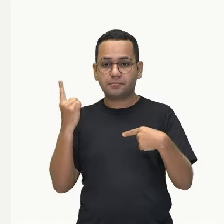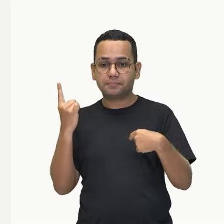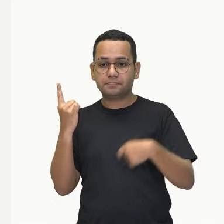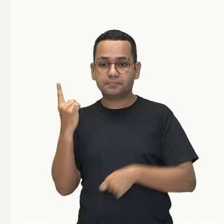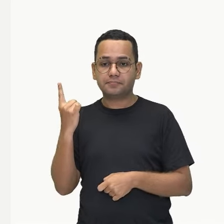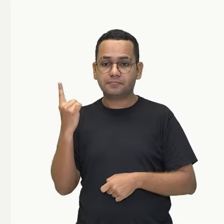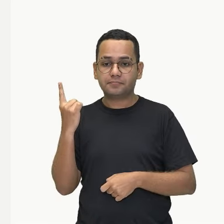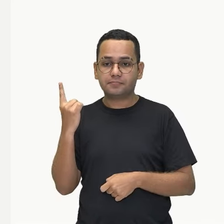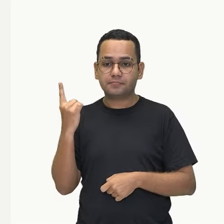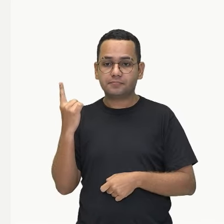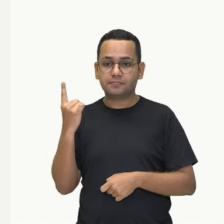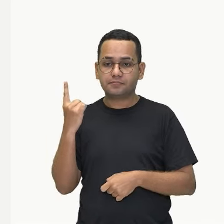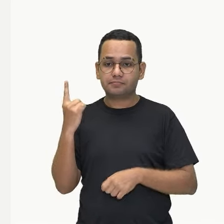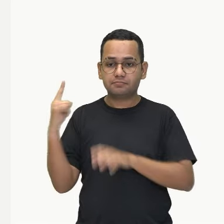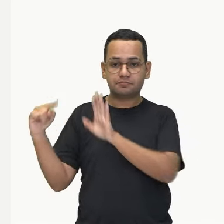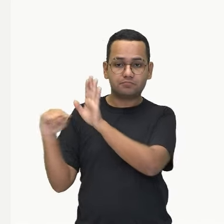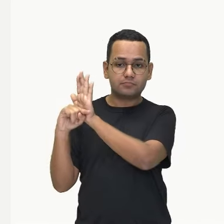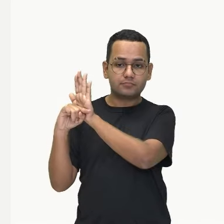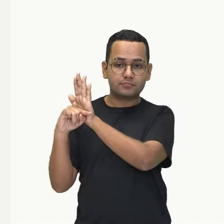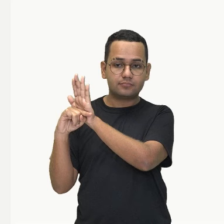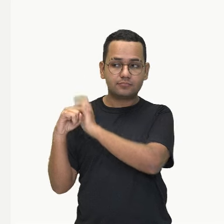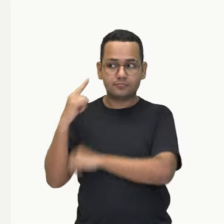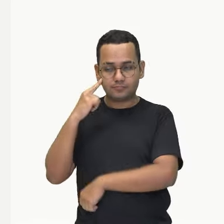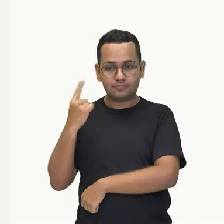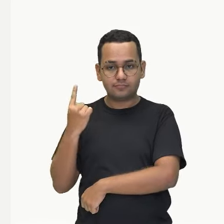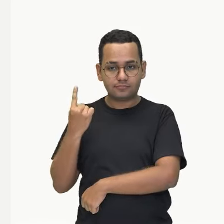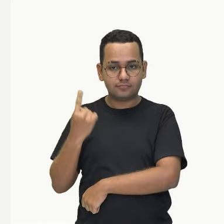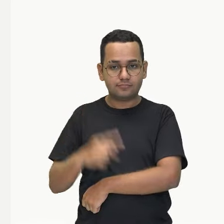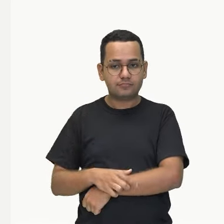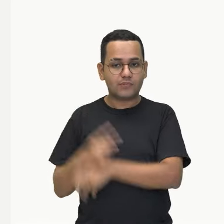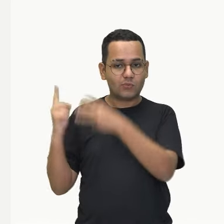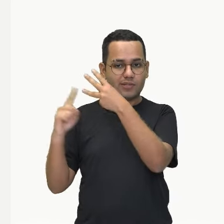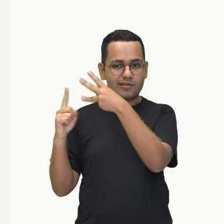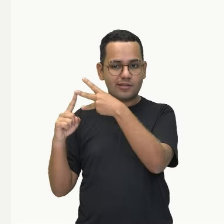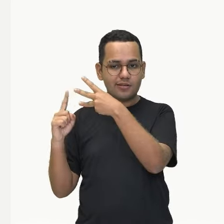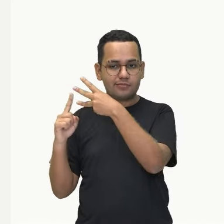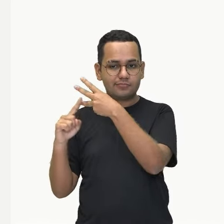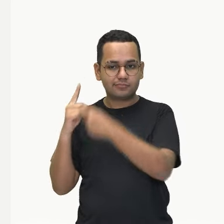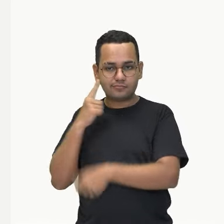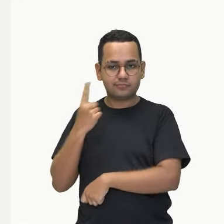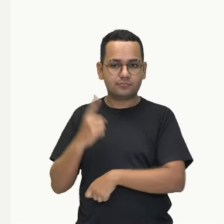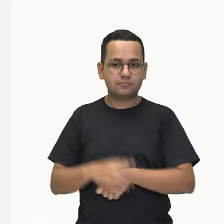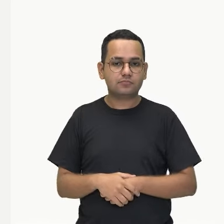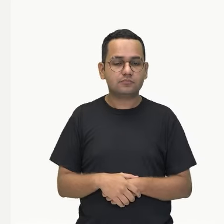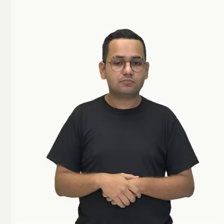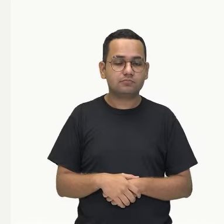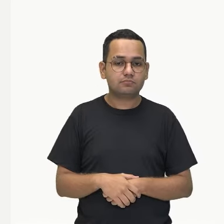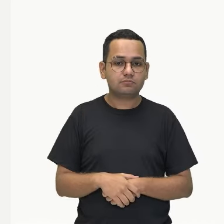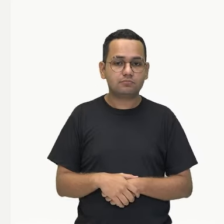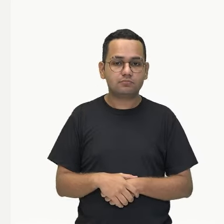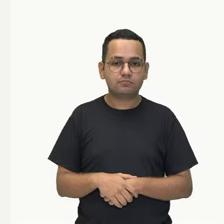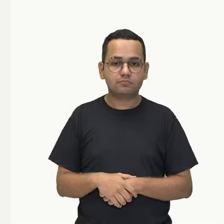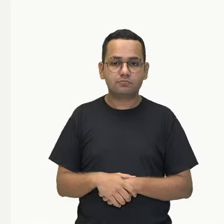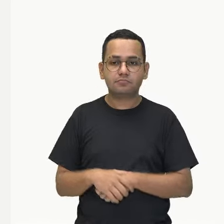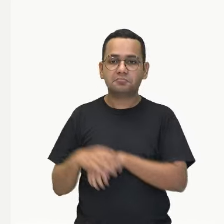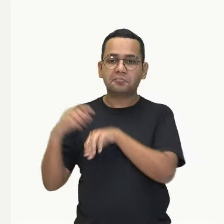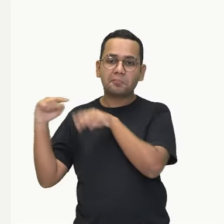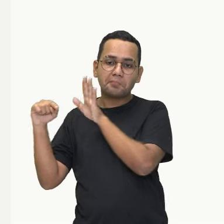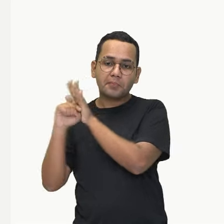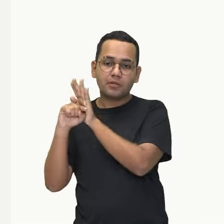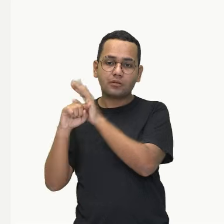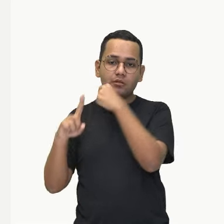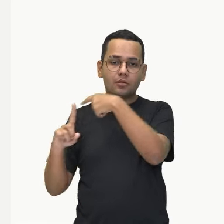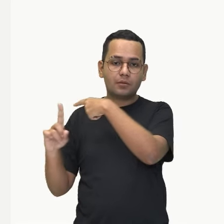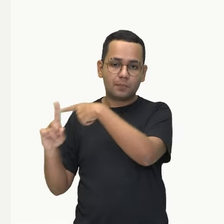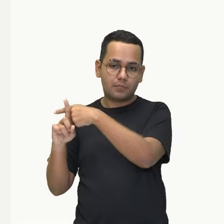com mais dá menos. Por isso, meu x deu menos. O menos daqui da frente com o